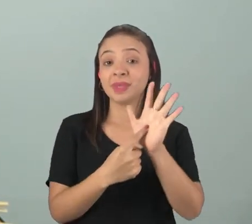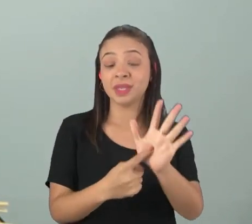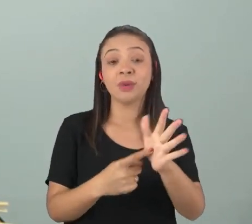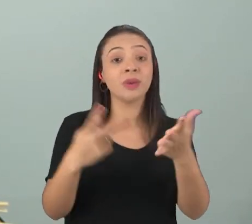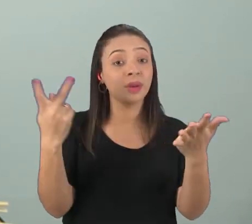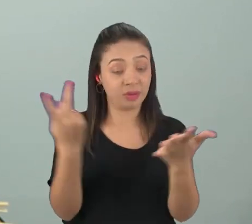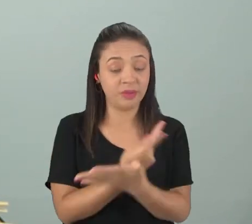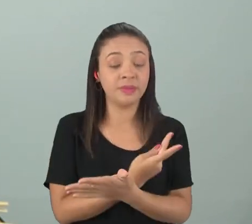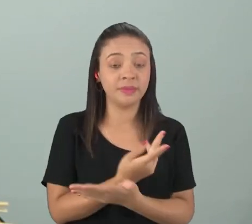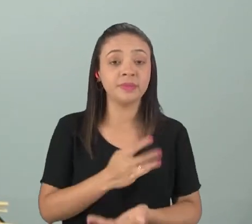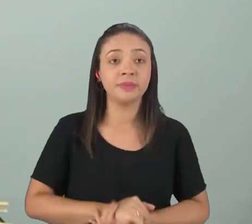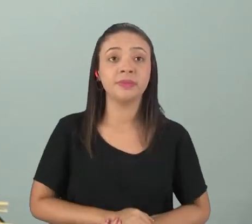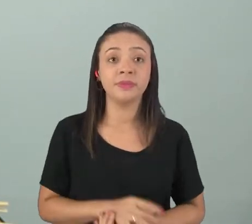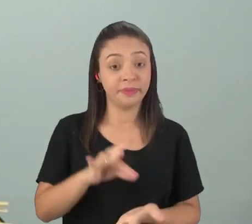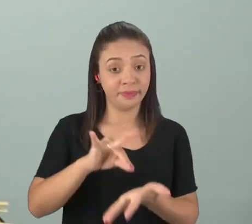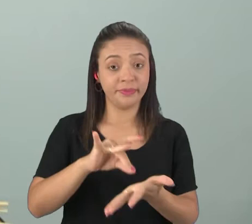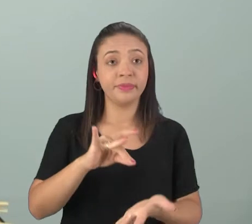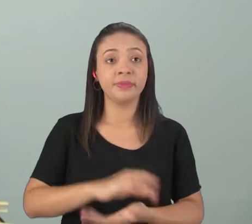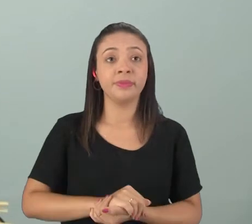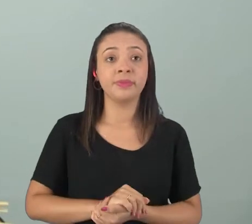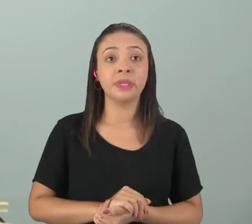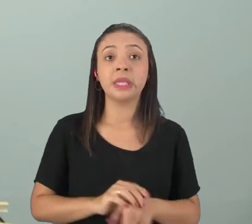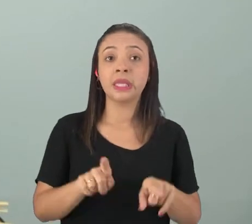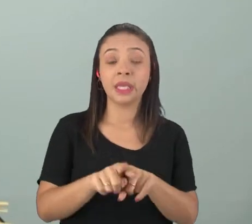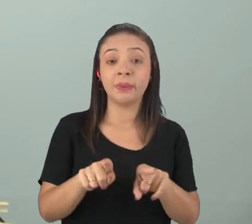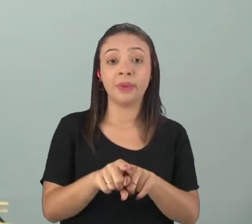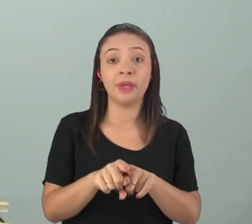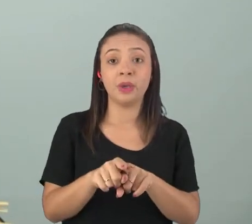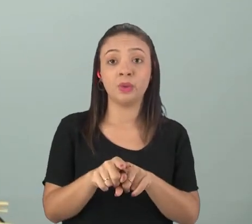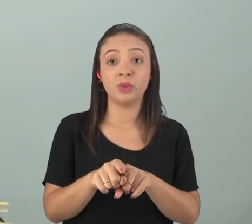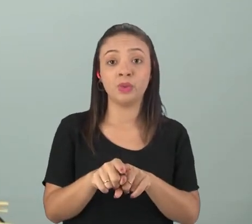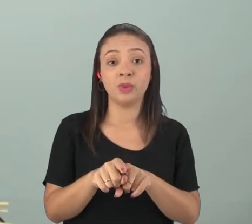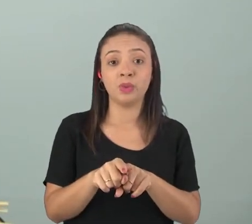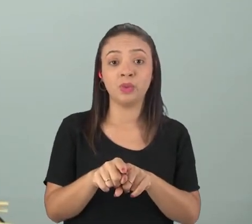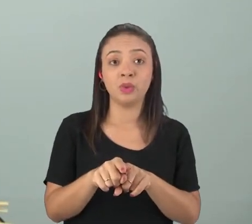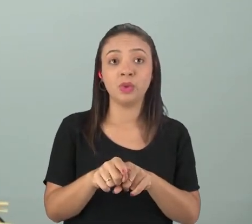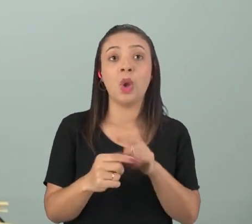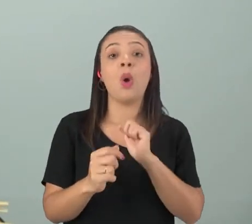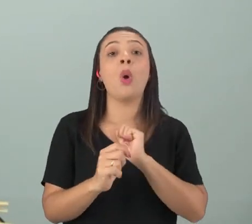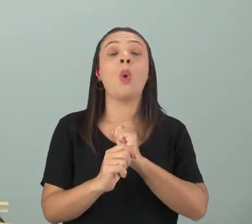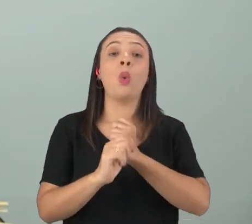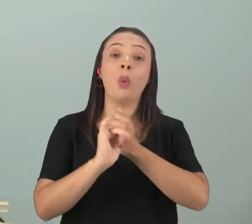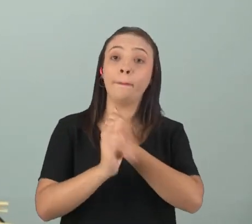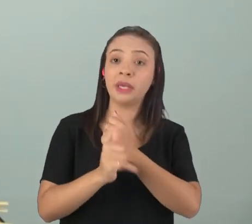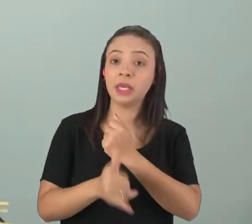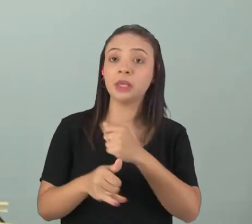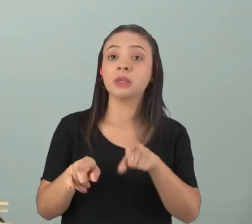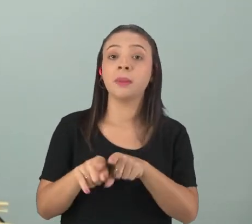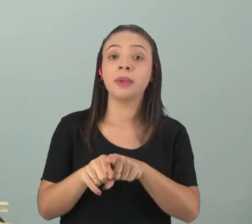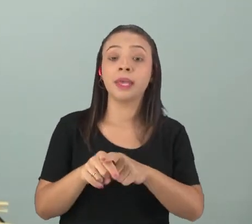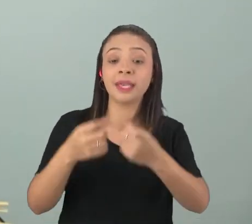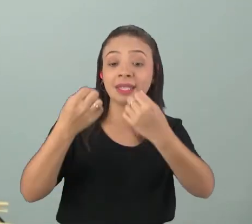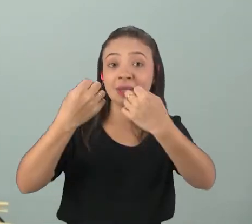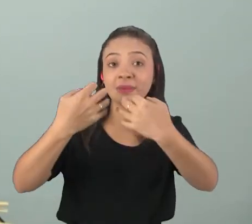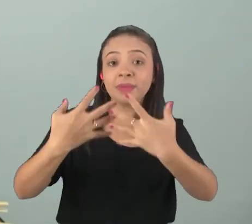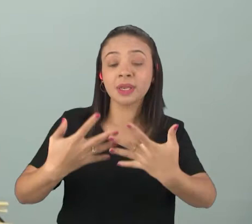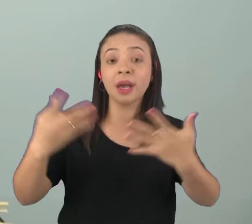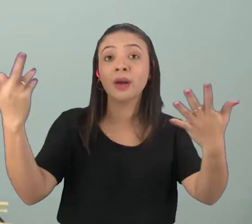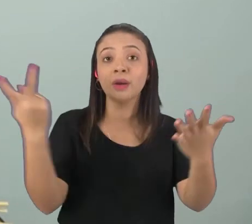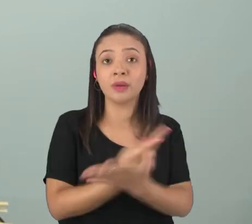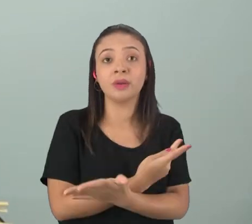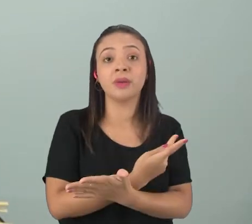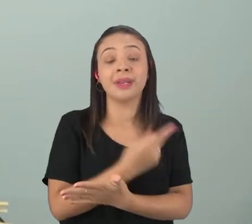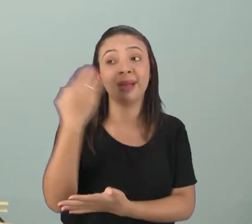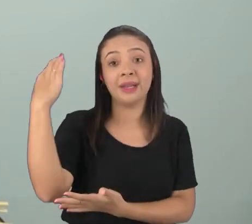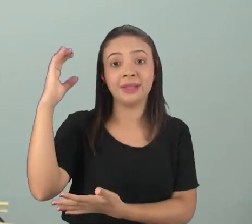aquilo que acontecia. Assim como os mitos, tenta explicar fatos ou fenômenos que muitas vezes